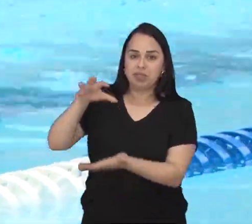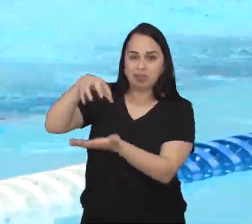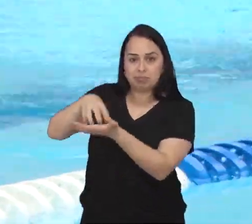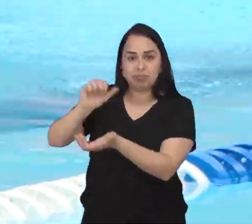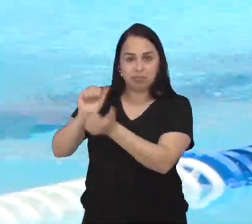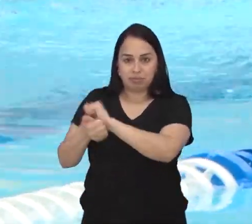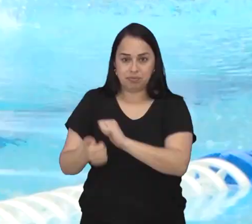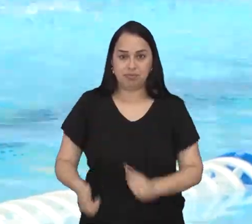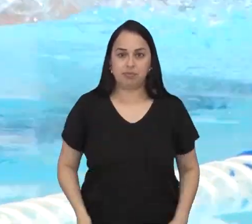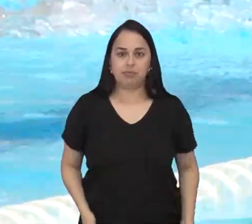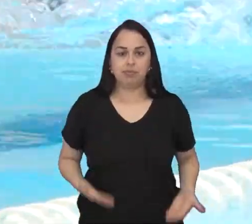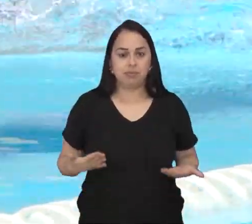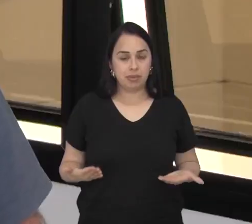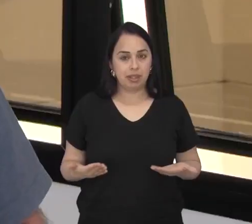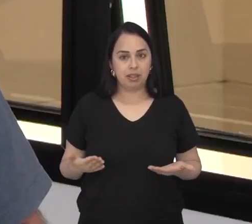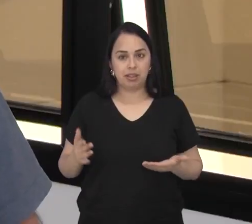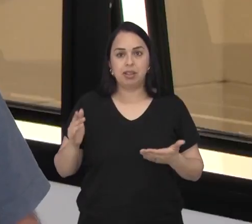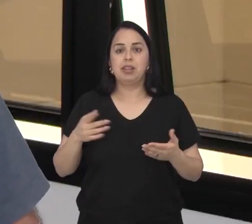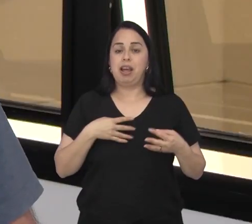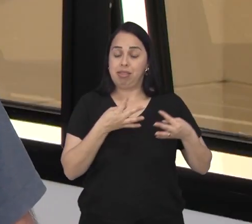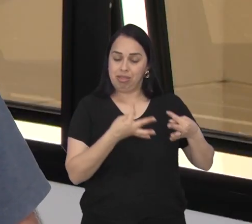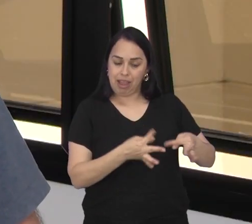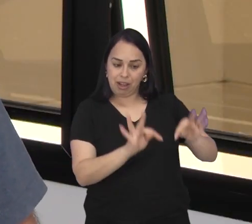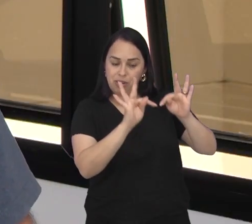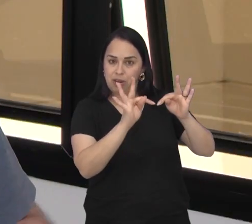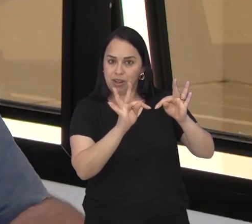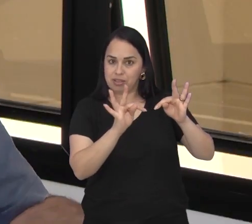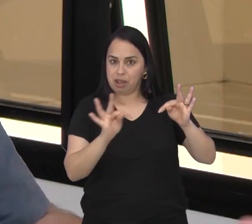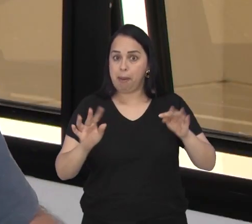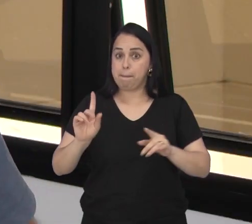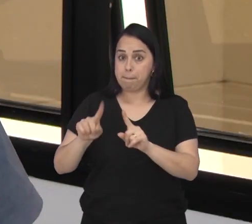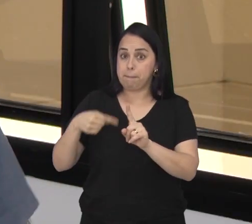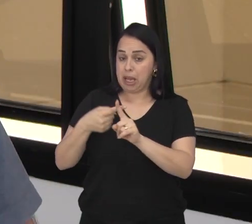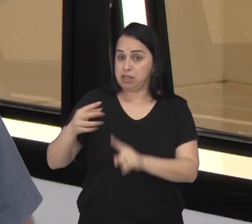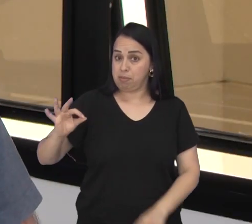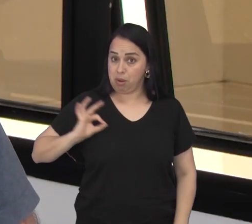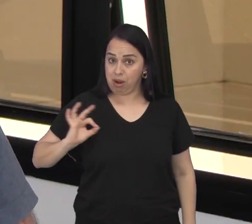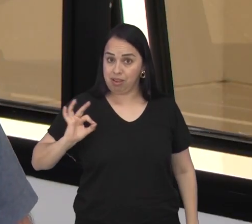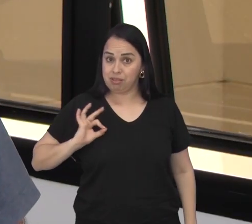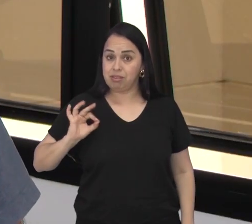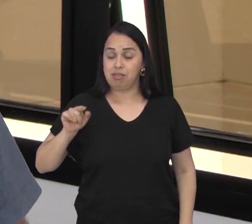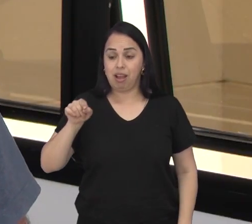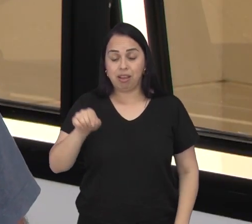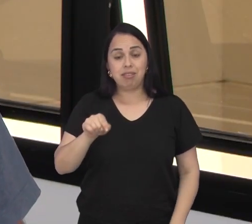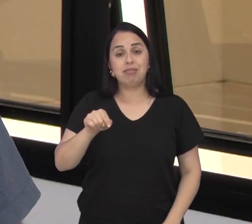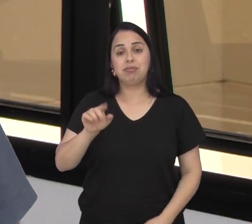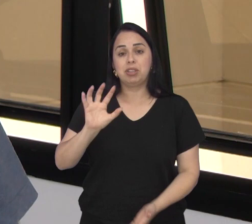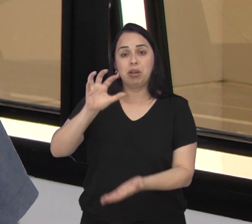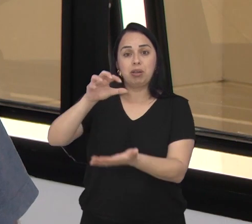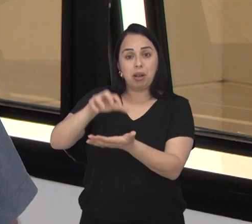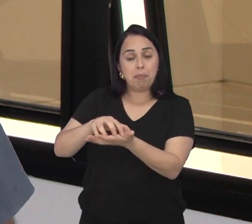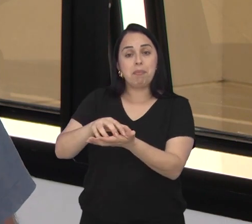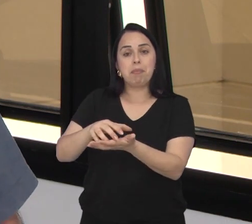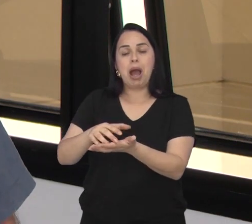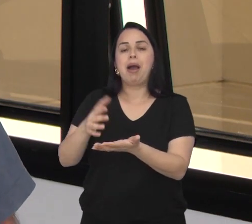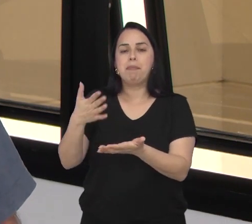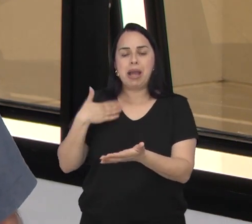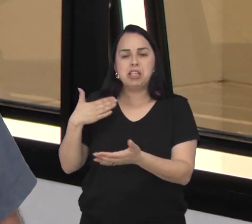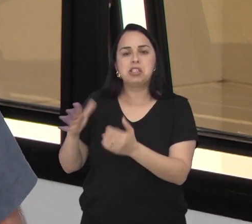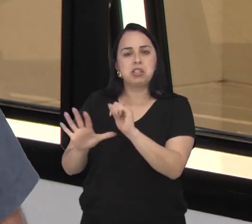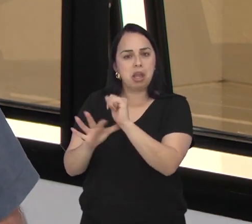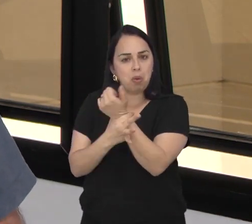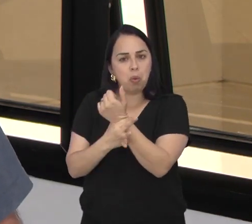dos poliesportivos da cidade. Que aliado à tecnologia e com as forças de segurança, nós podemos deixar o ambiente ainda mais